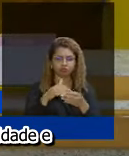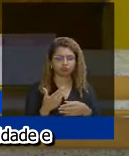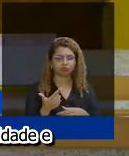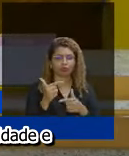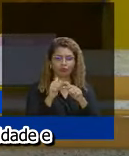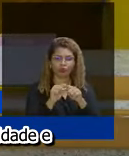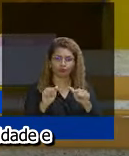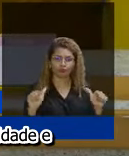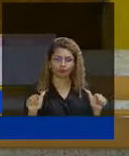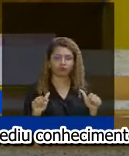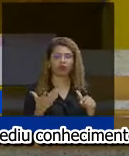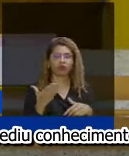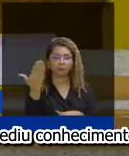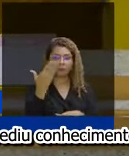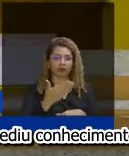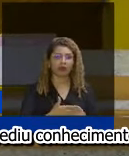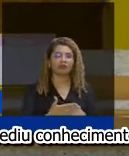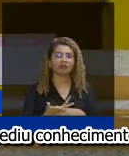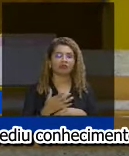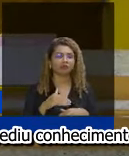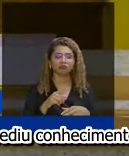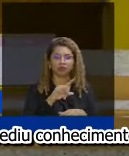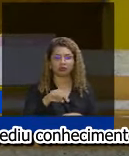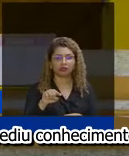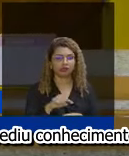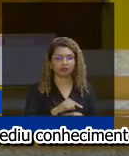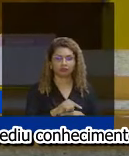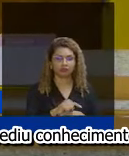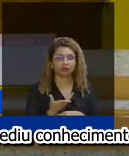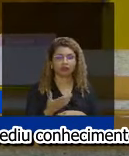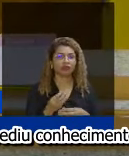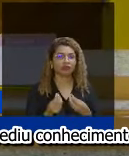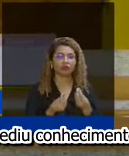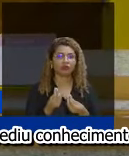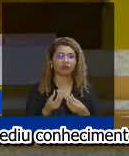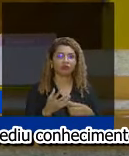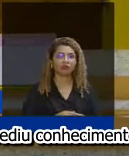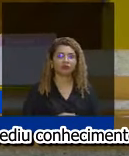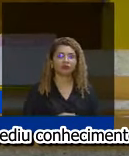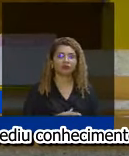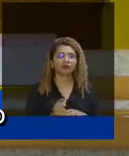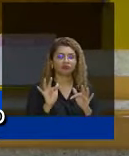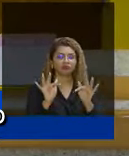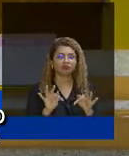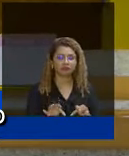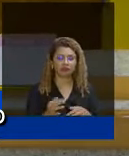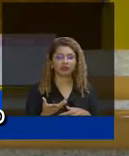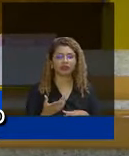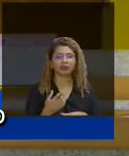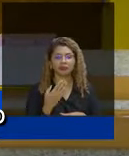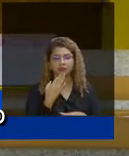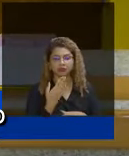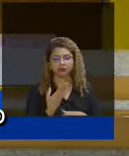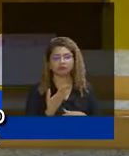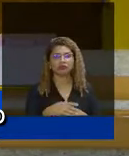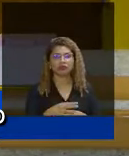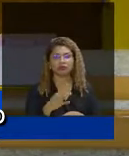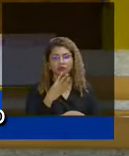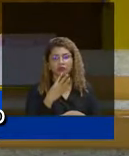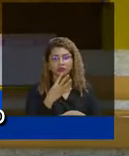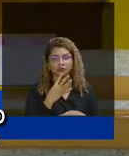de inelegibilidade e de trânsito em julgado para agregar a inelegibilidade. E, ao final, pediu conhecimento e previmento dos embargos para a integração